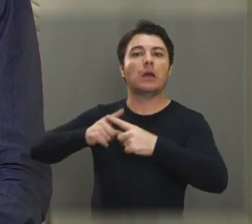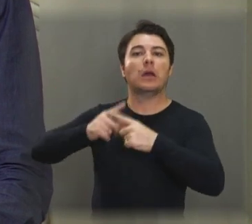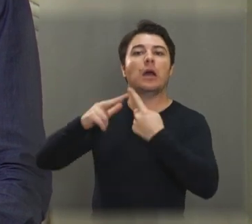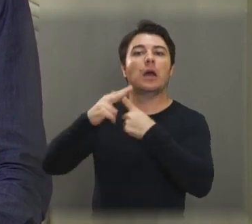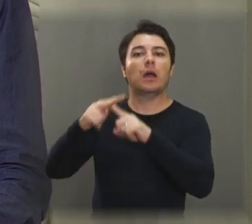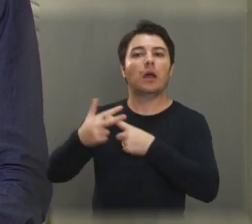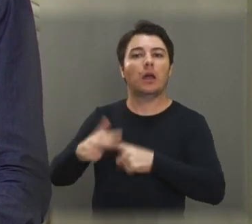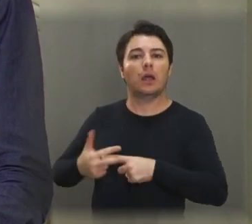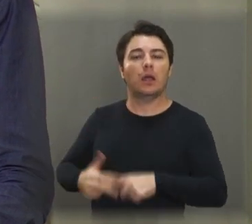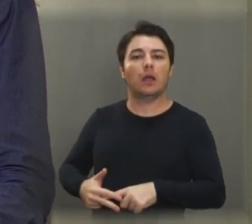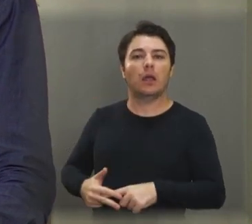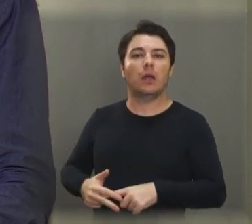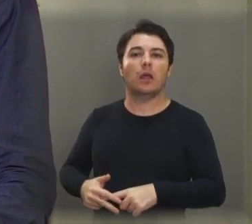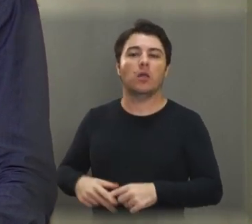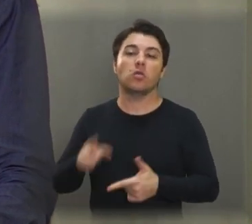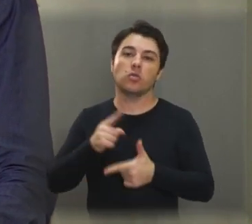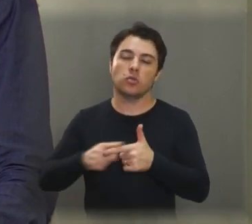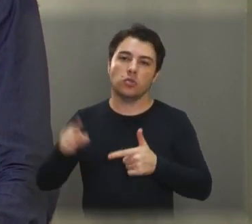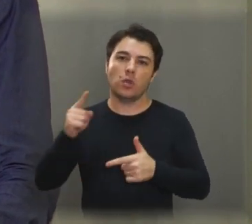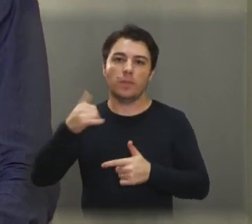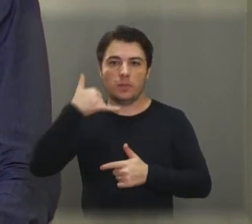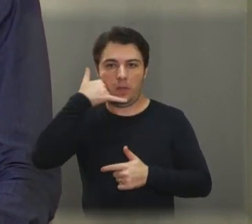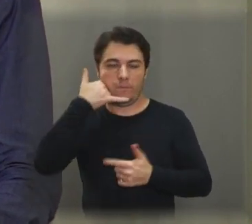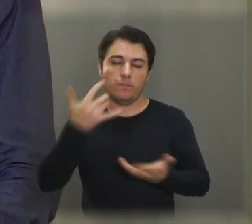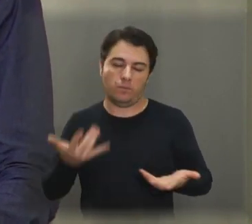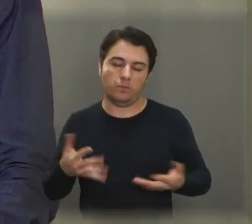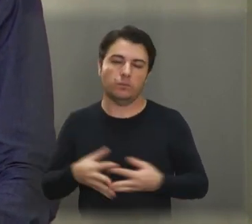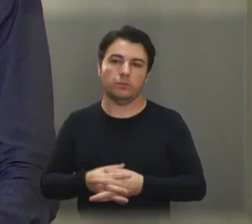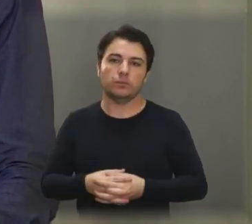manutenção nos cabos de telefonia